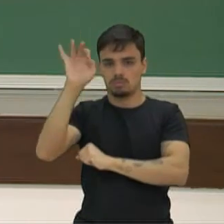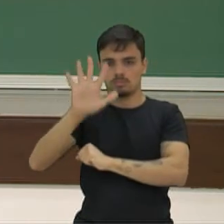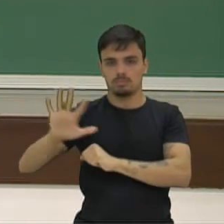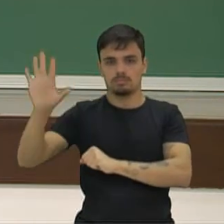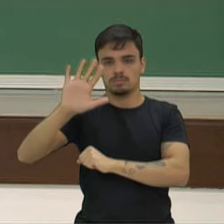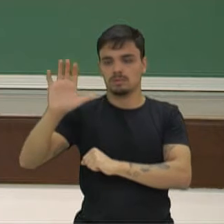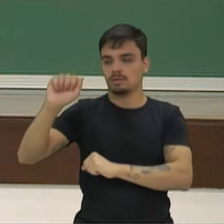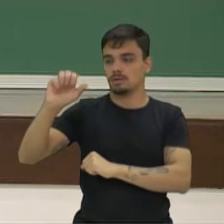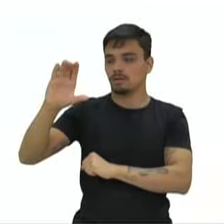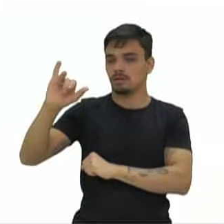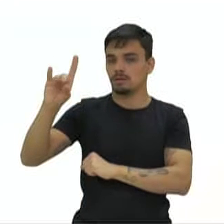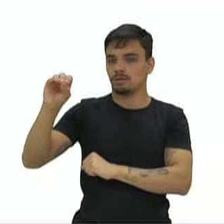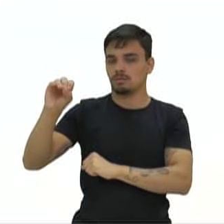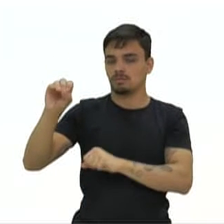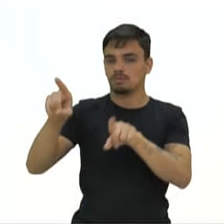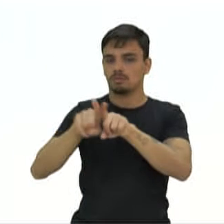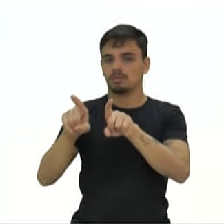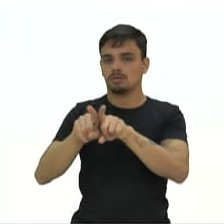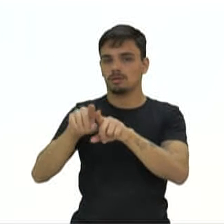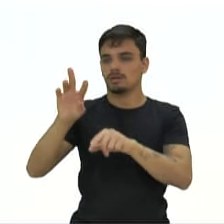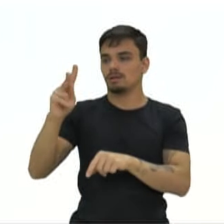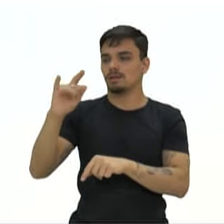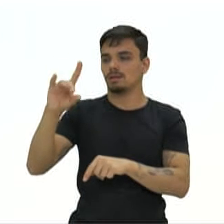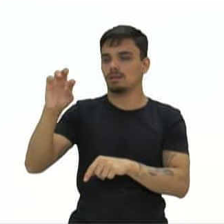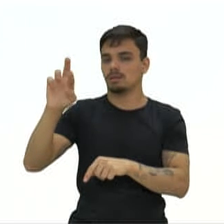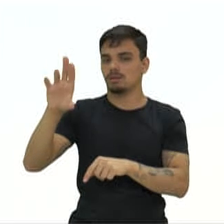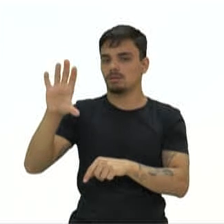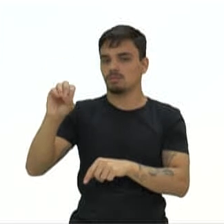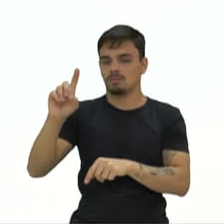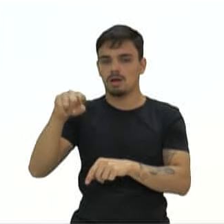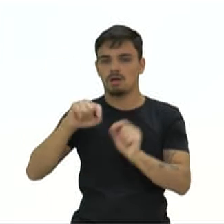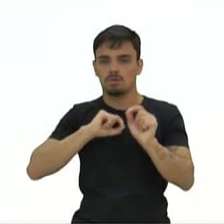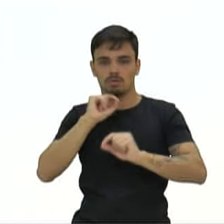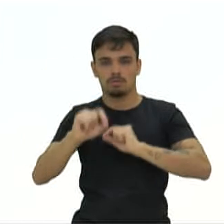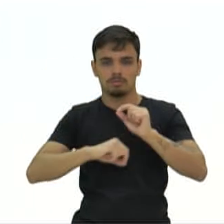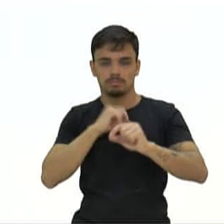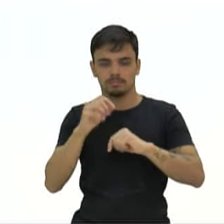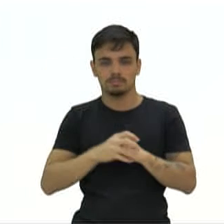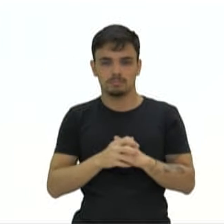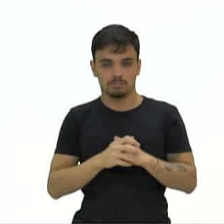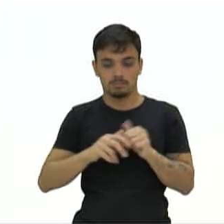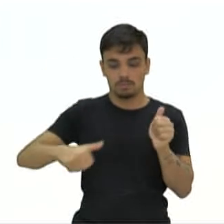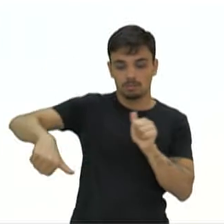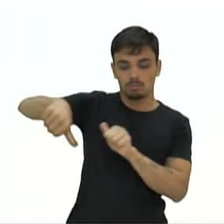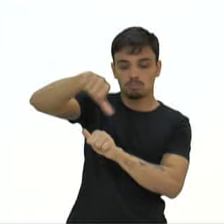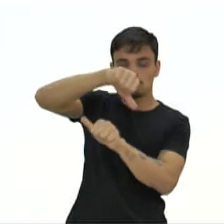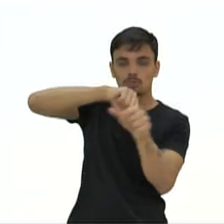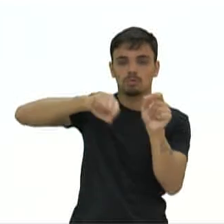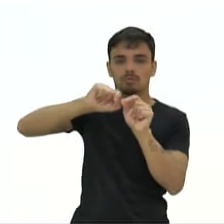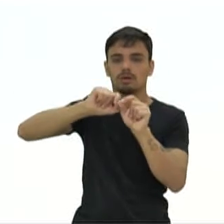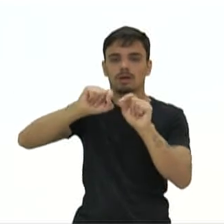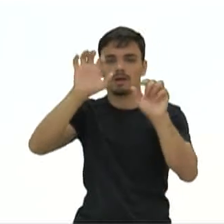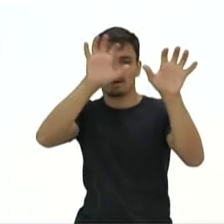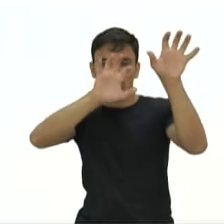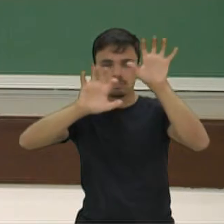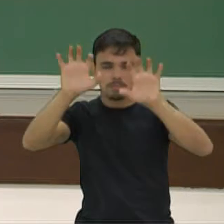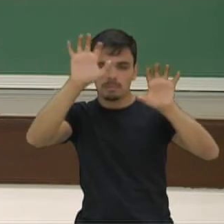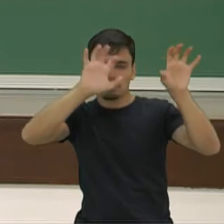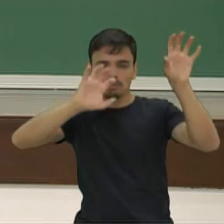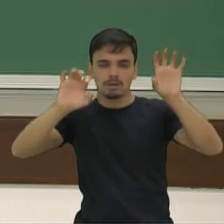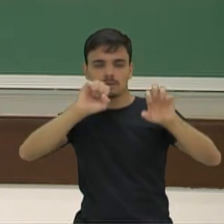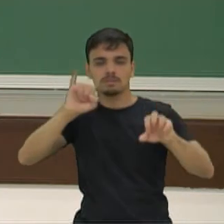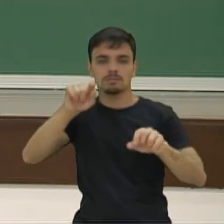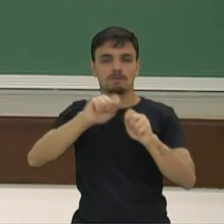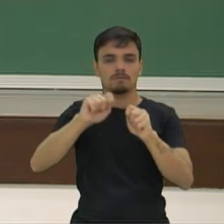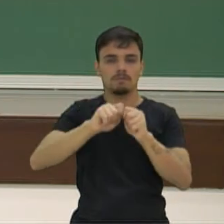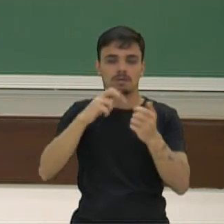ácido sulfúrico e ácido nítrico, automaticamente muda a composição da atmosfera. Perfeito? Se você